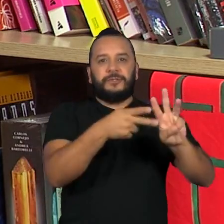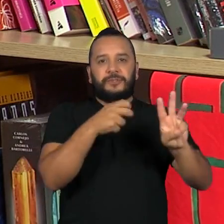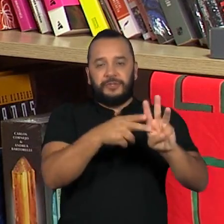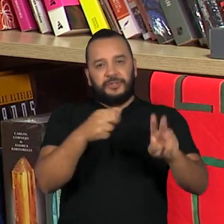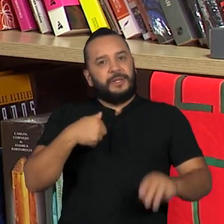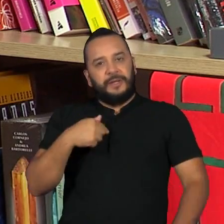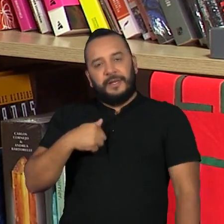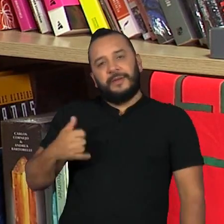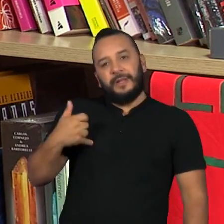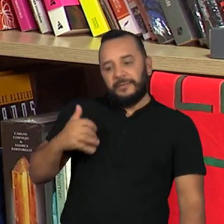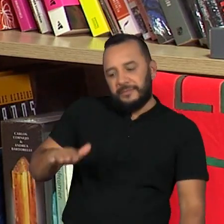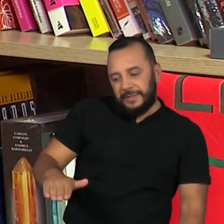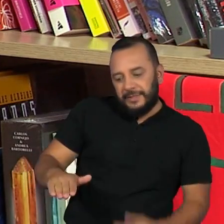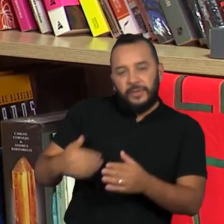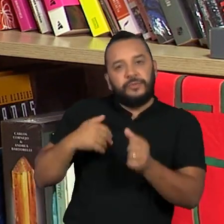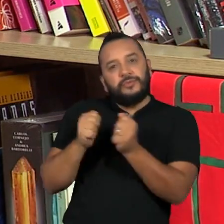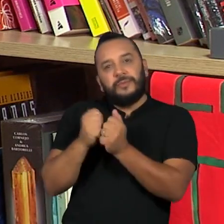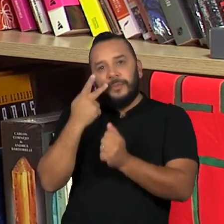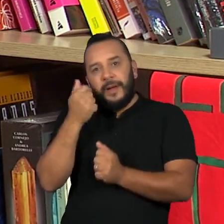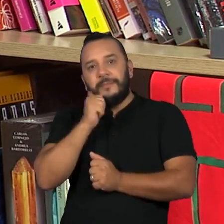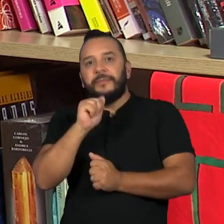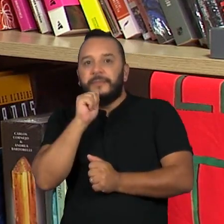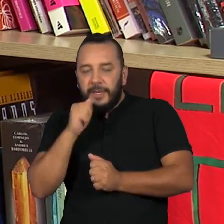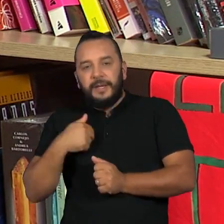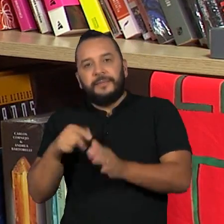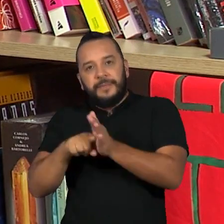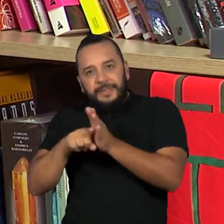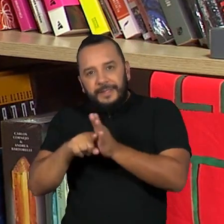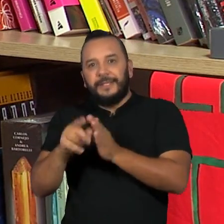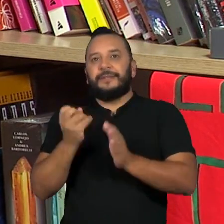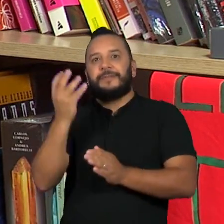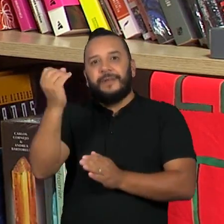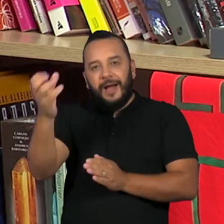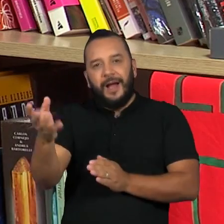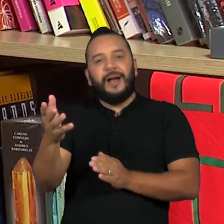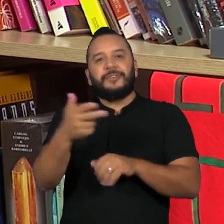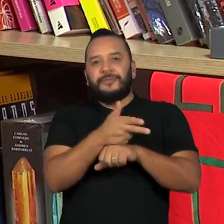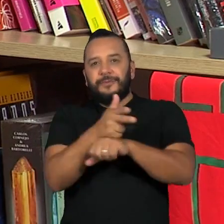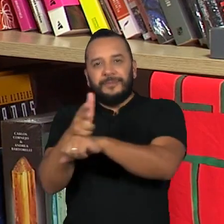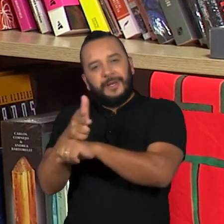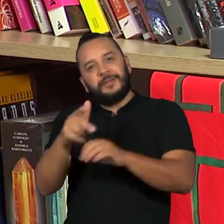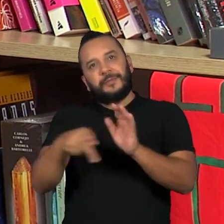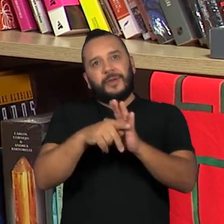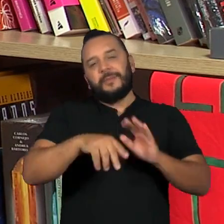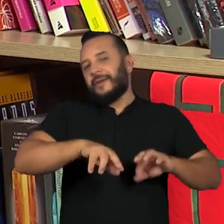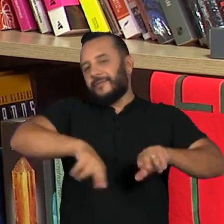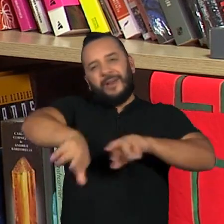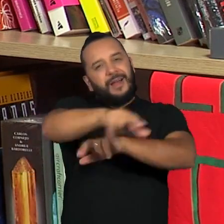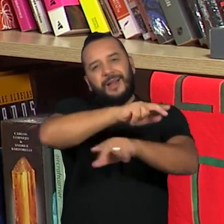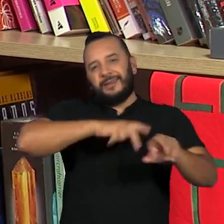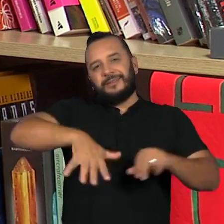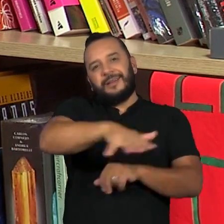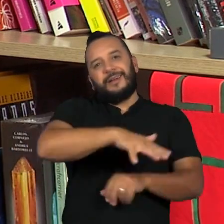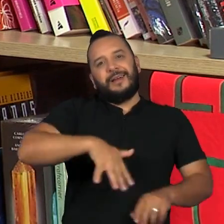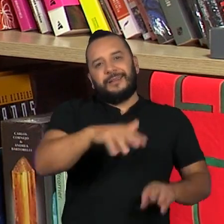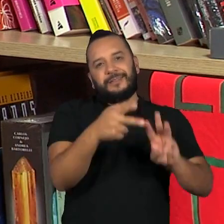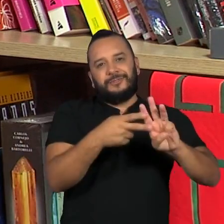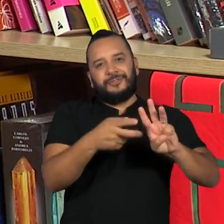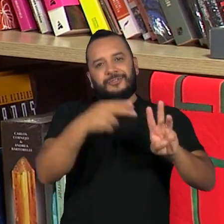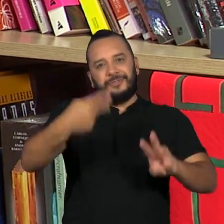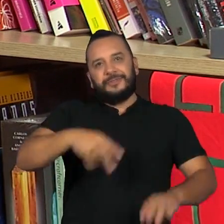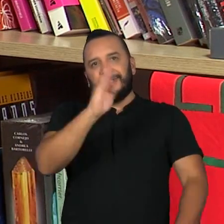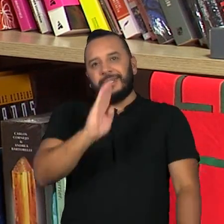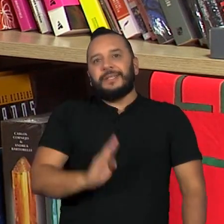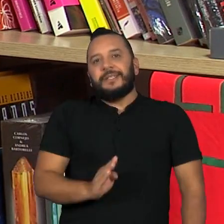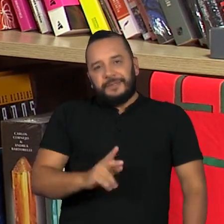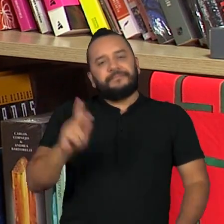meus pais em pesquisa, em viagem, em filmagem, em vários territórios indígenas pelo Brasil. E